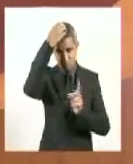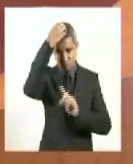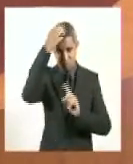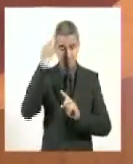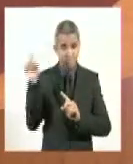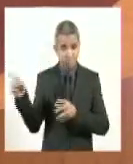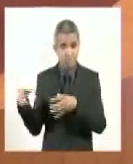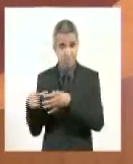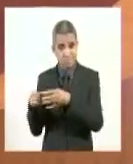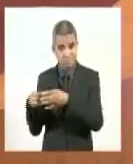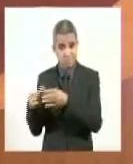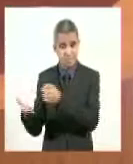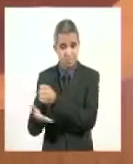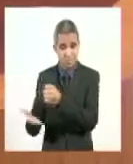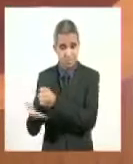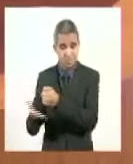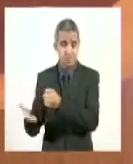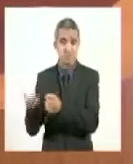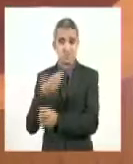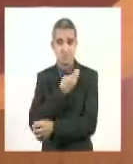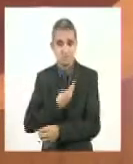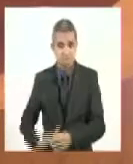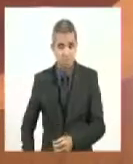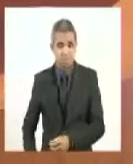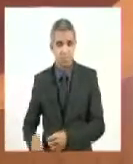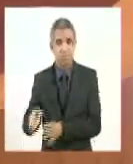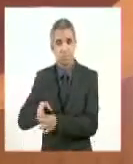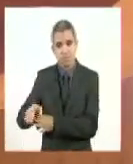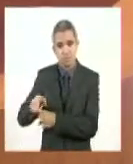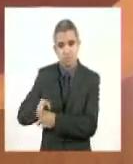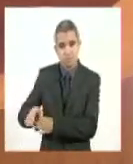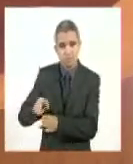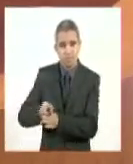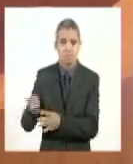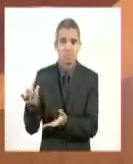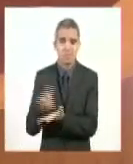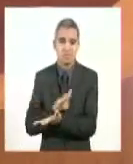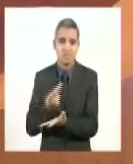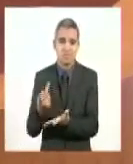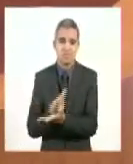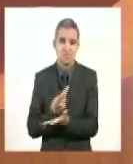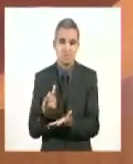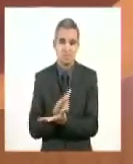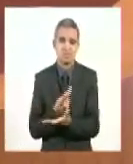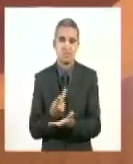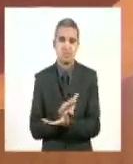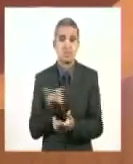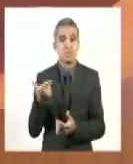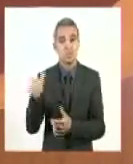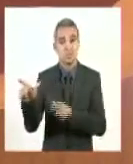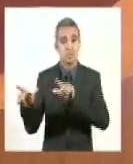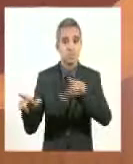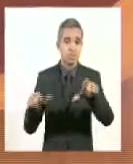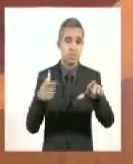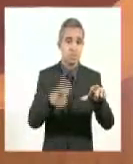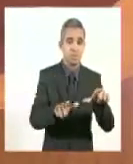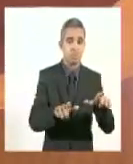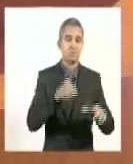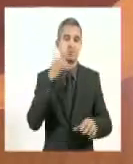que orienta errado os deputados para colocarem outros deputados em situações